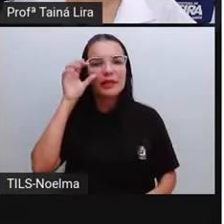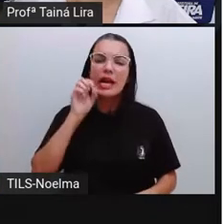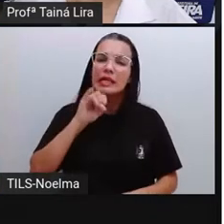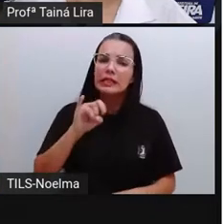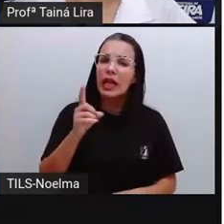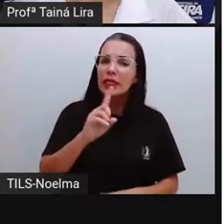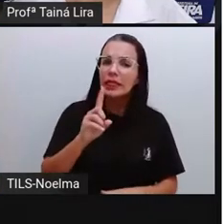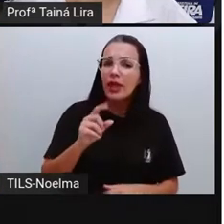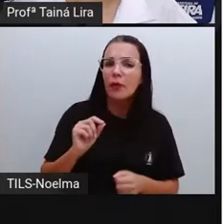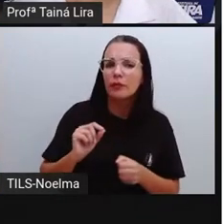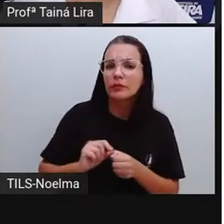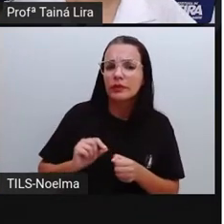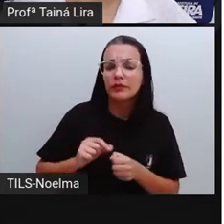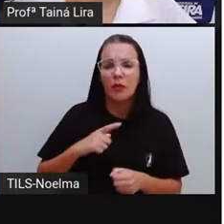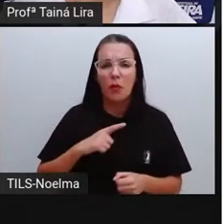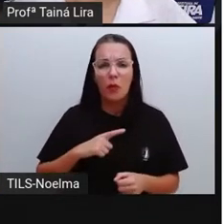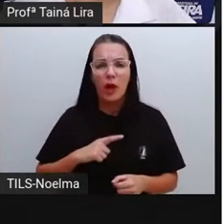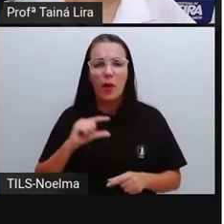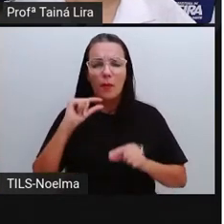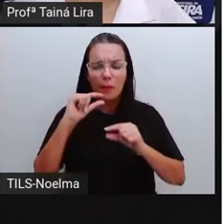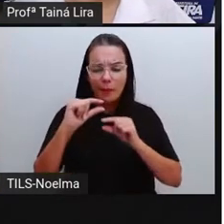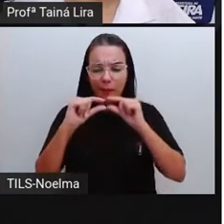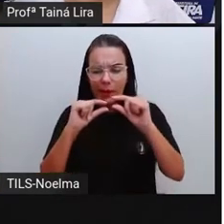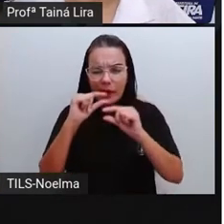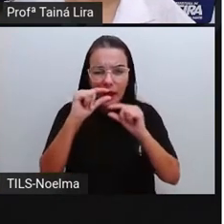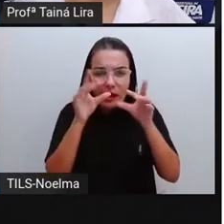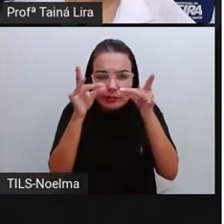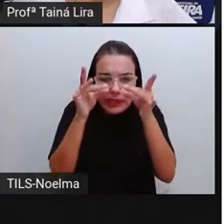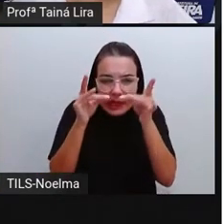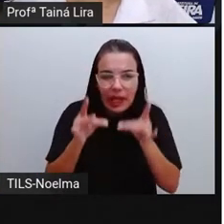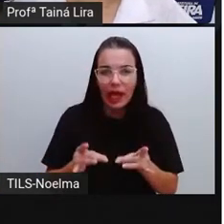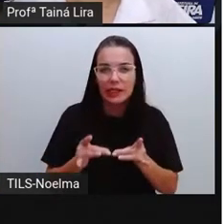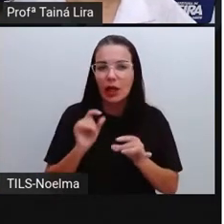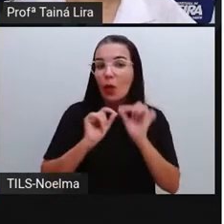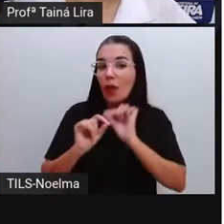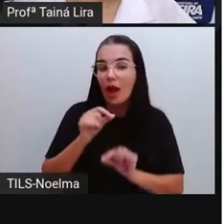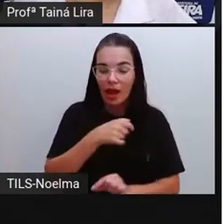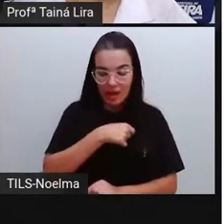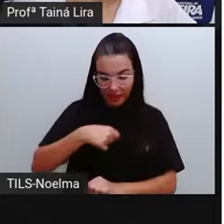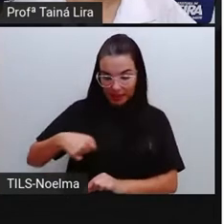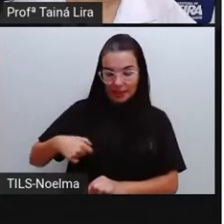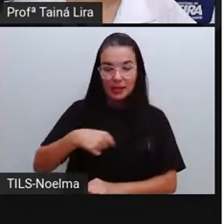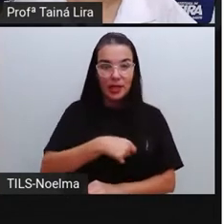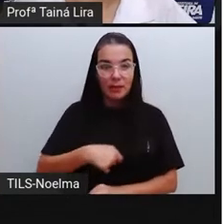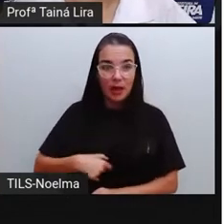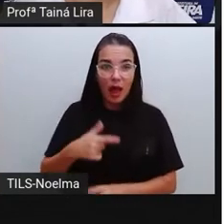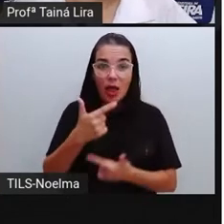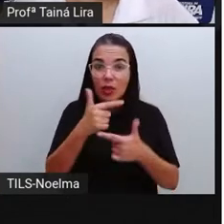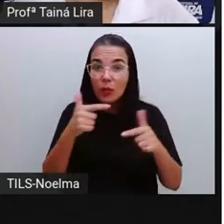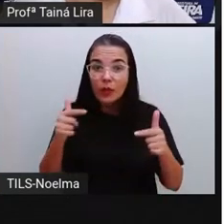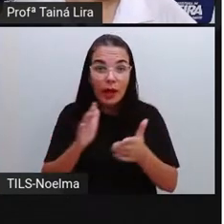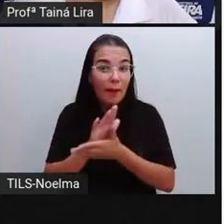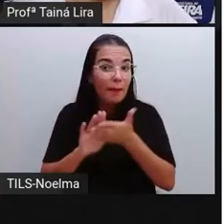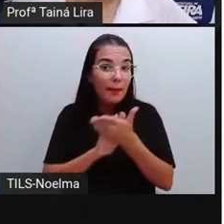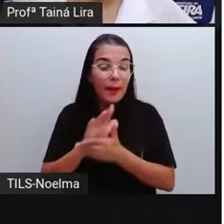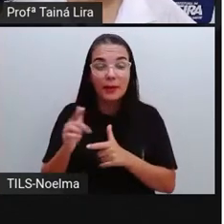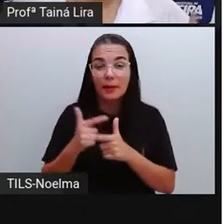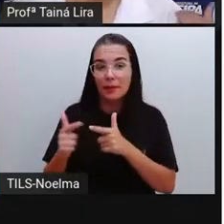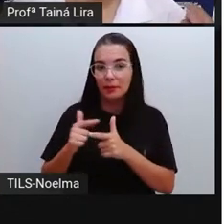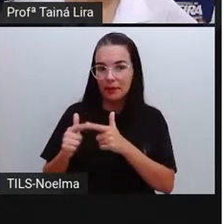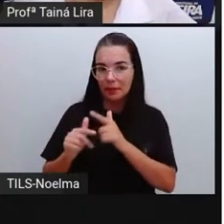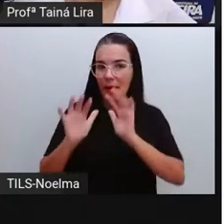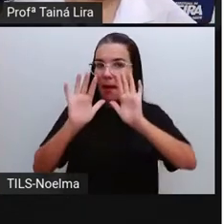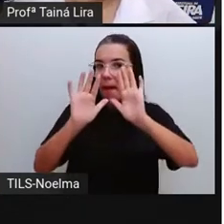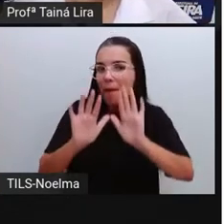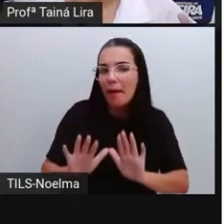Se não fosse por um pequeno detalhe, a zebrinha não teria nenhum problema, mas